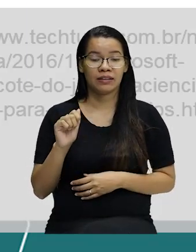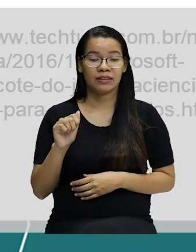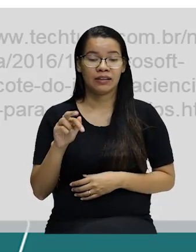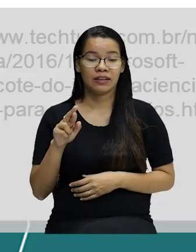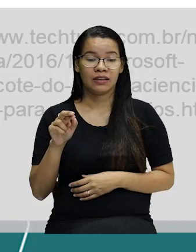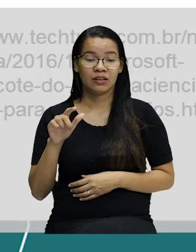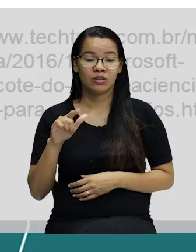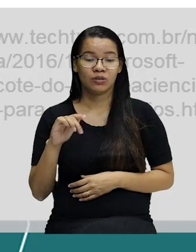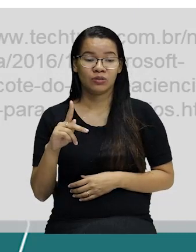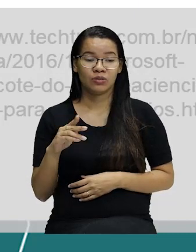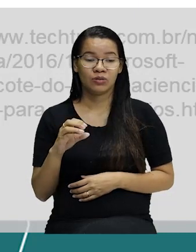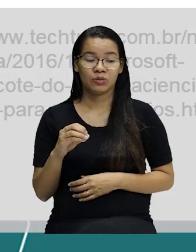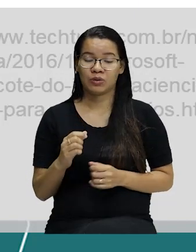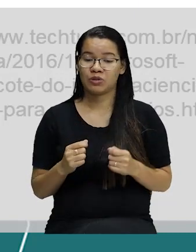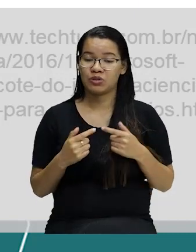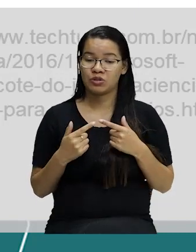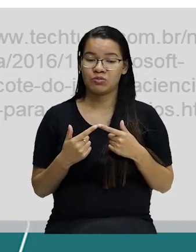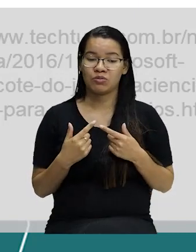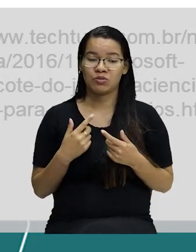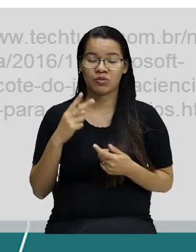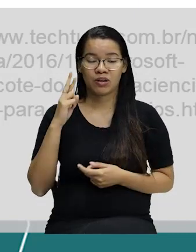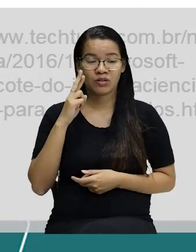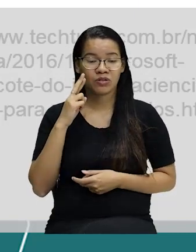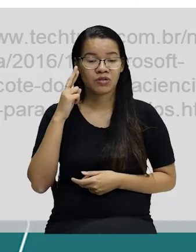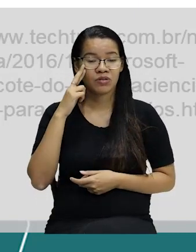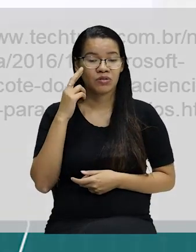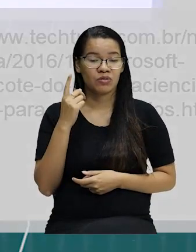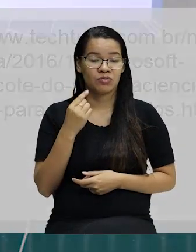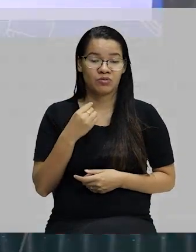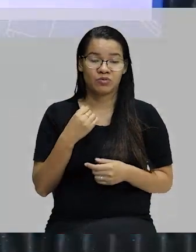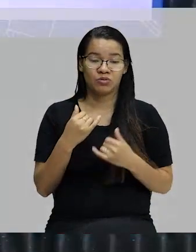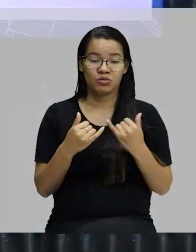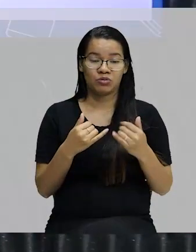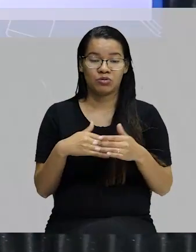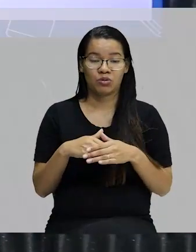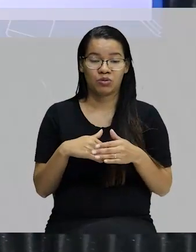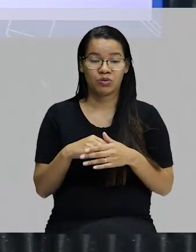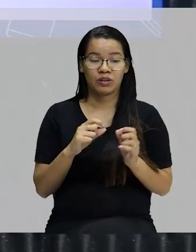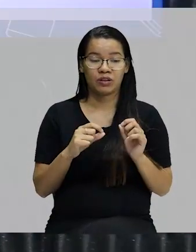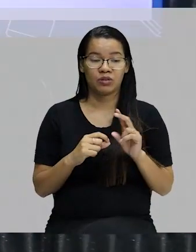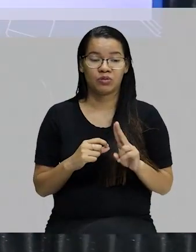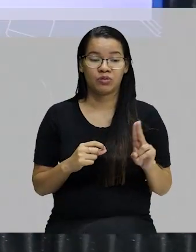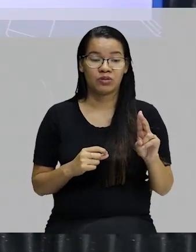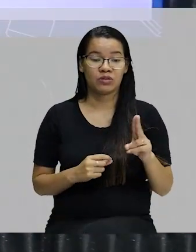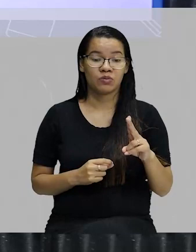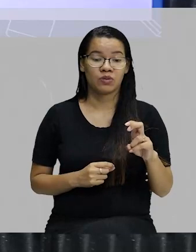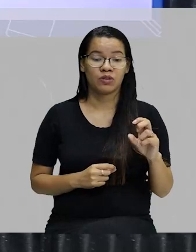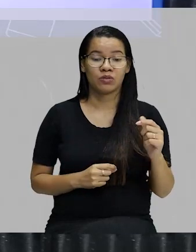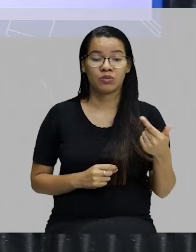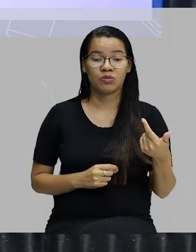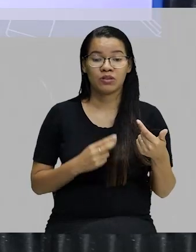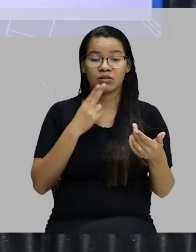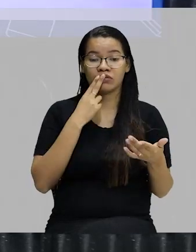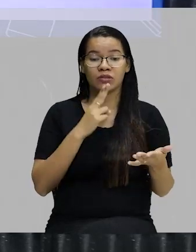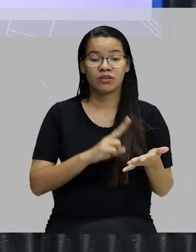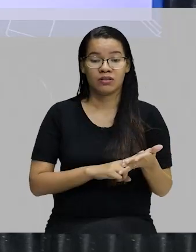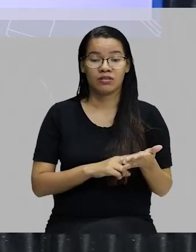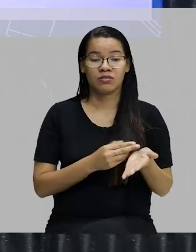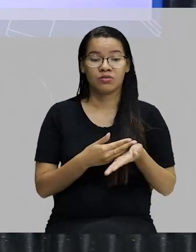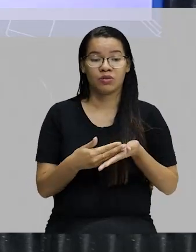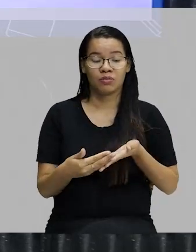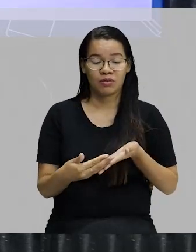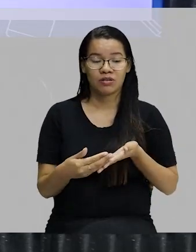jogo tradicional é a paciência, que utiliza 52 cartas. Inicialmente são formadas